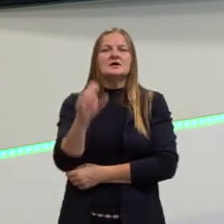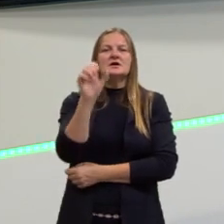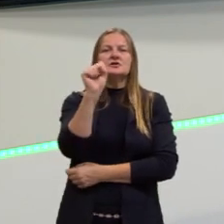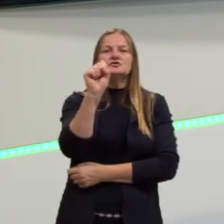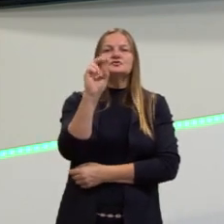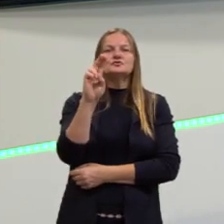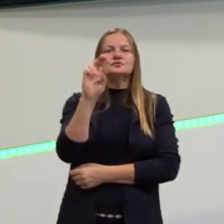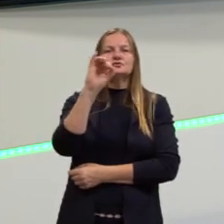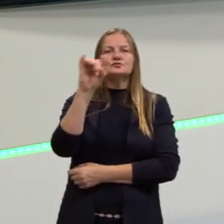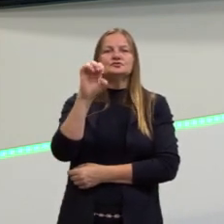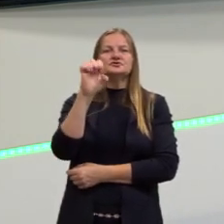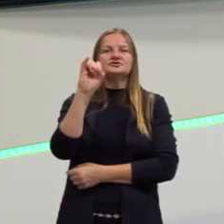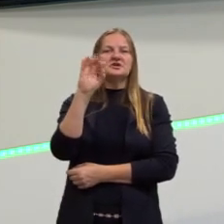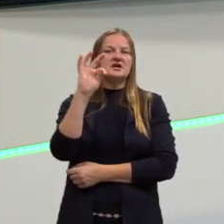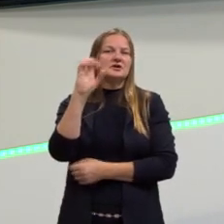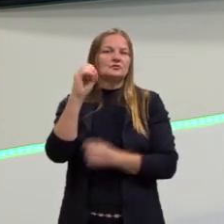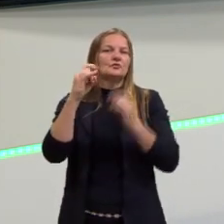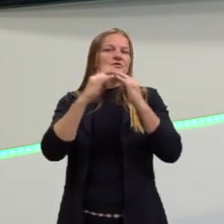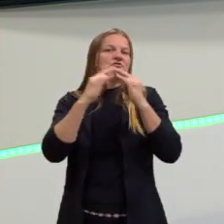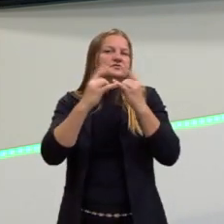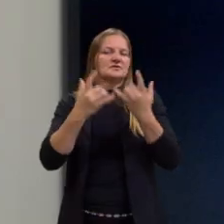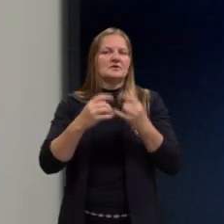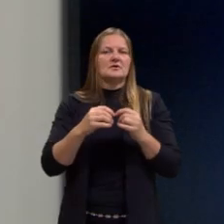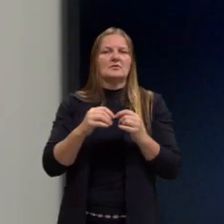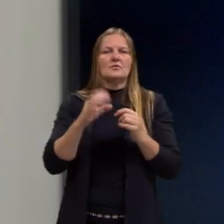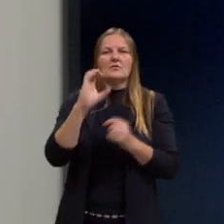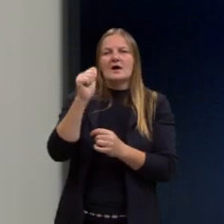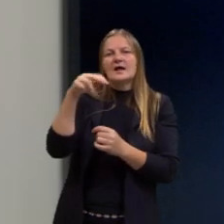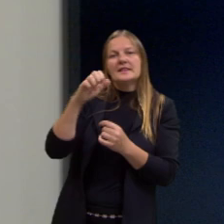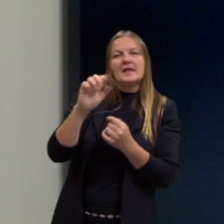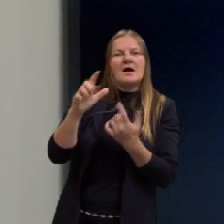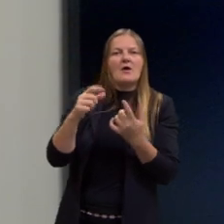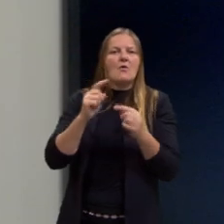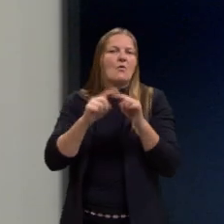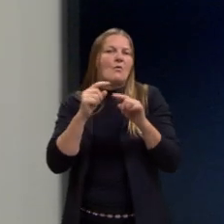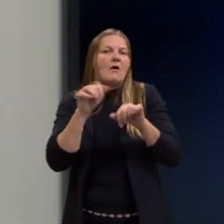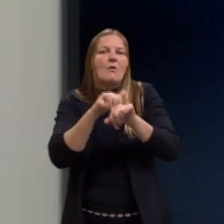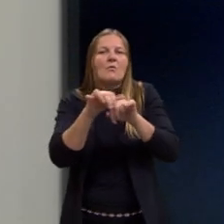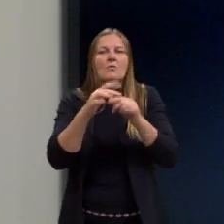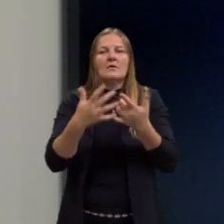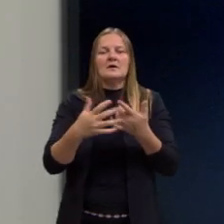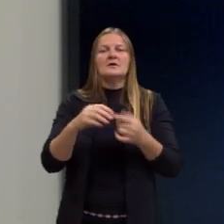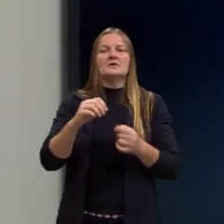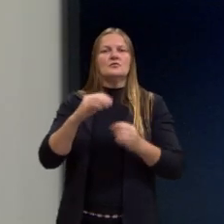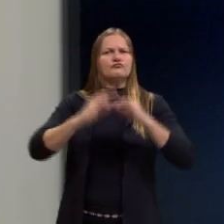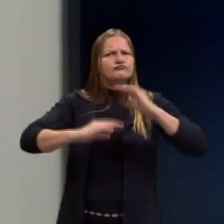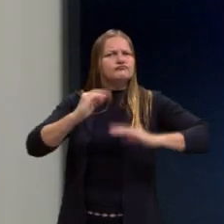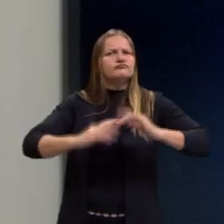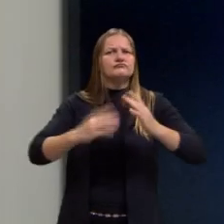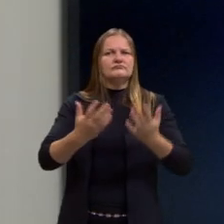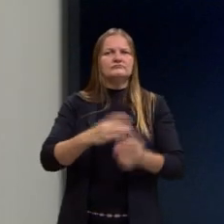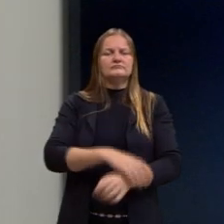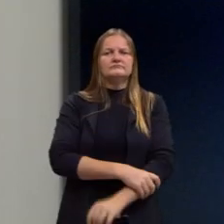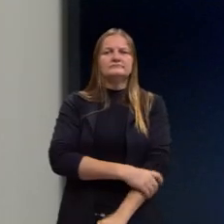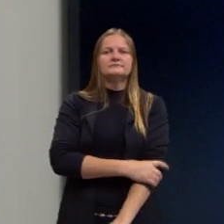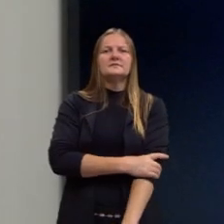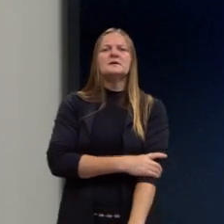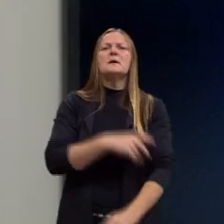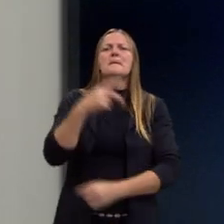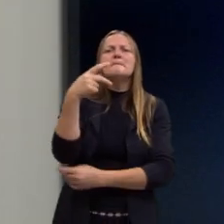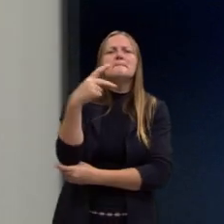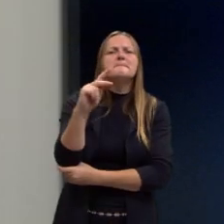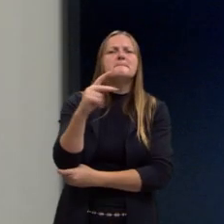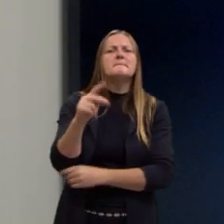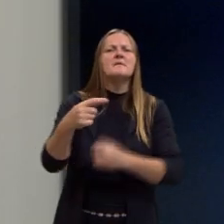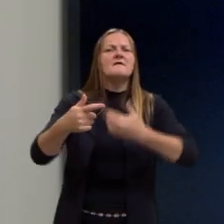sujeito ou o órgão o canal pelo qual veículo pelo qual Isso vai ser executado para que